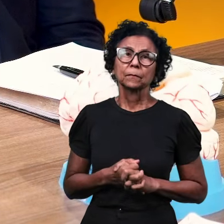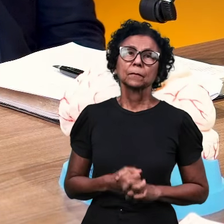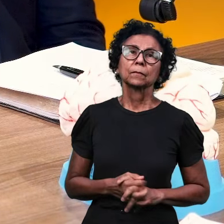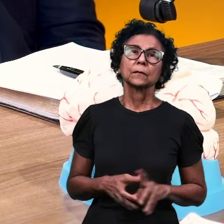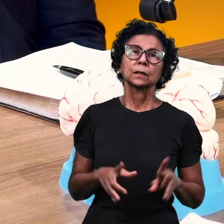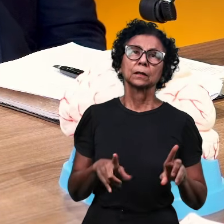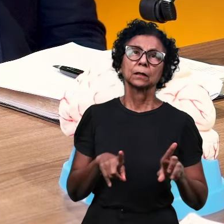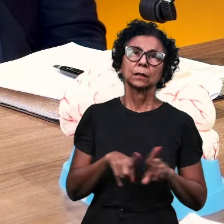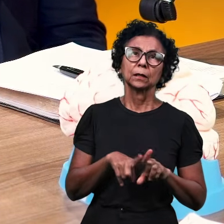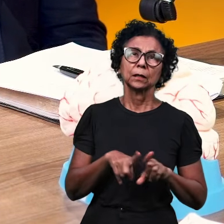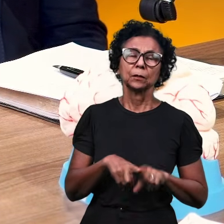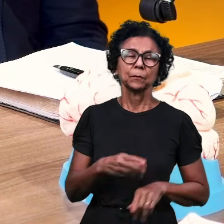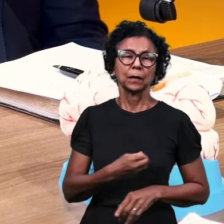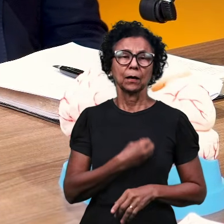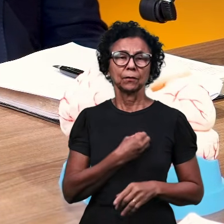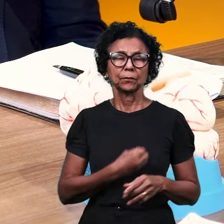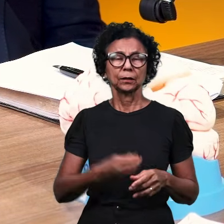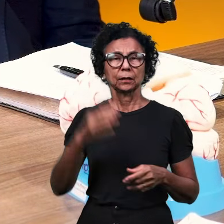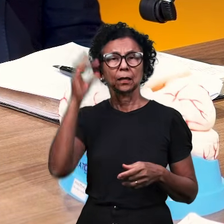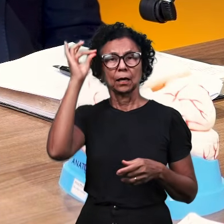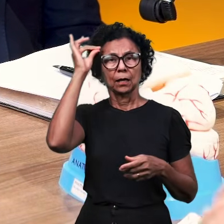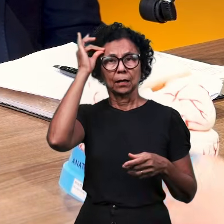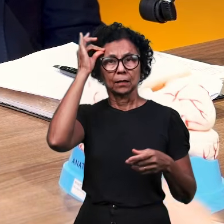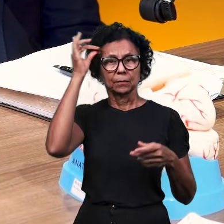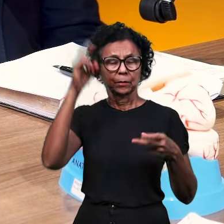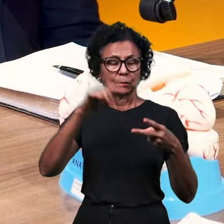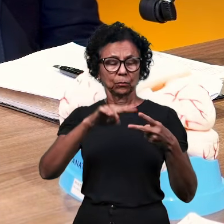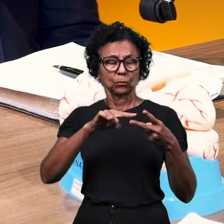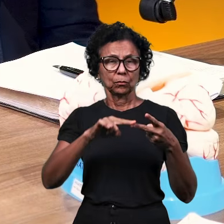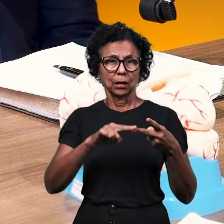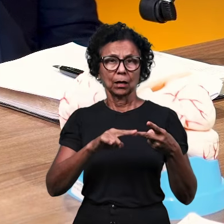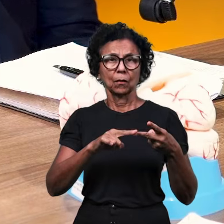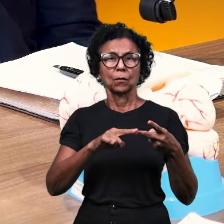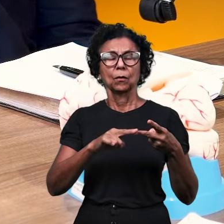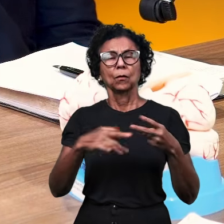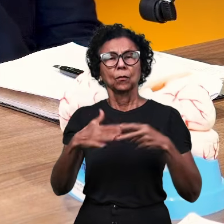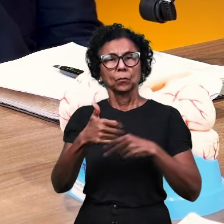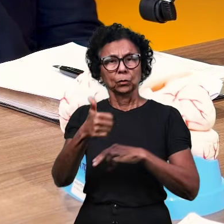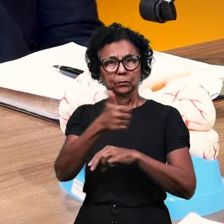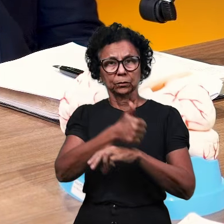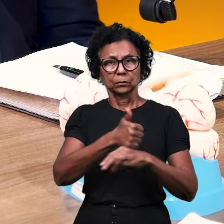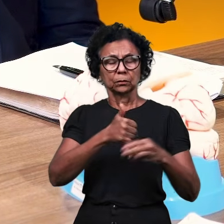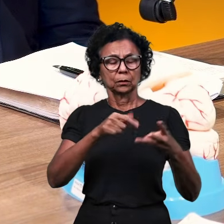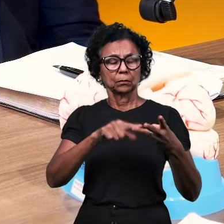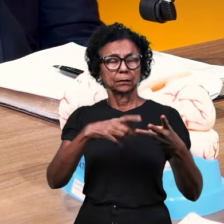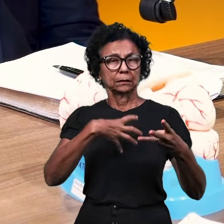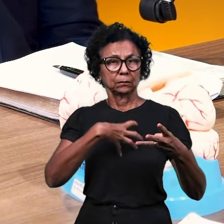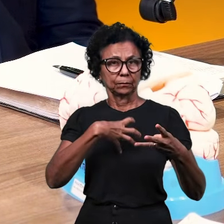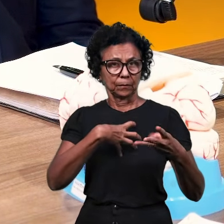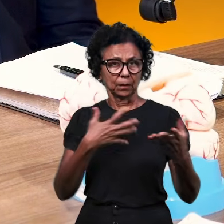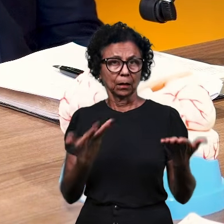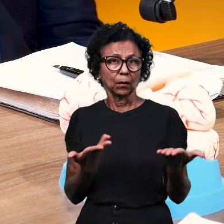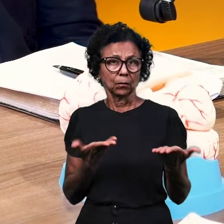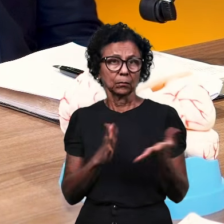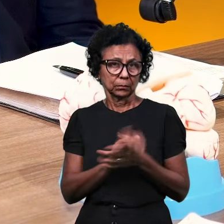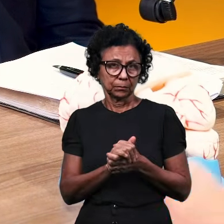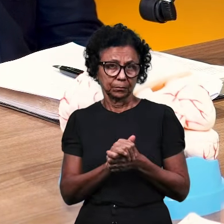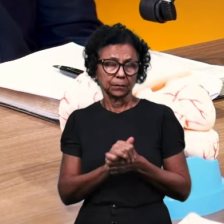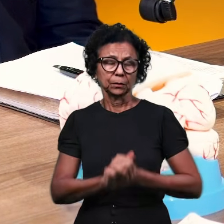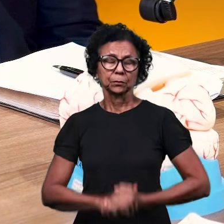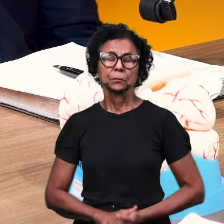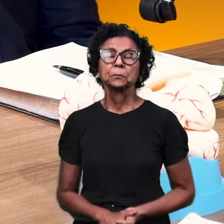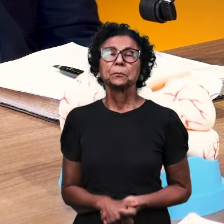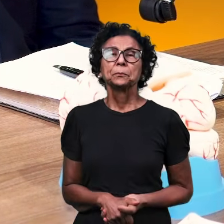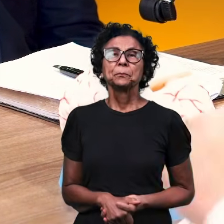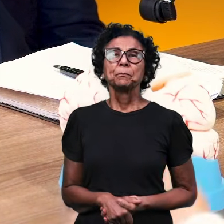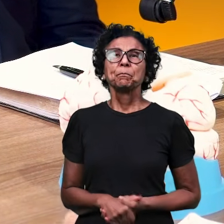vida espiritual, profissional e depois a vida sentimental, a formação do lar,